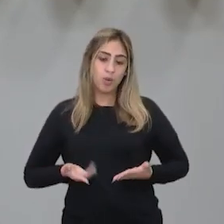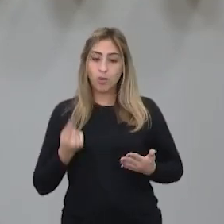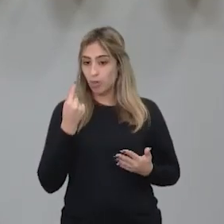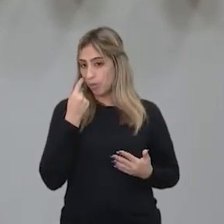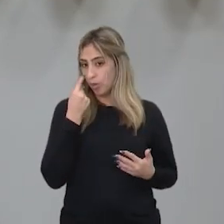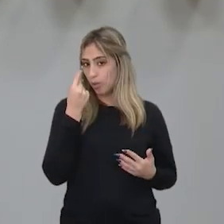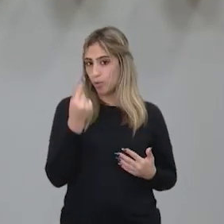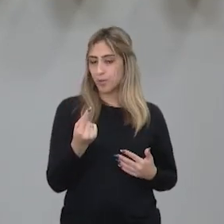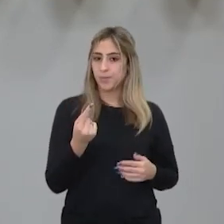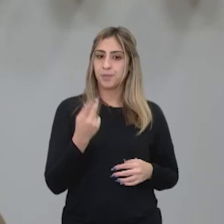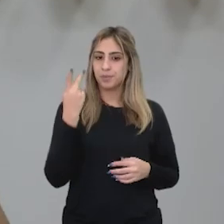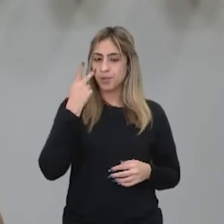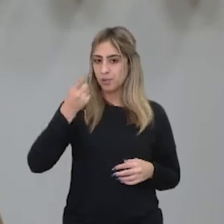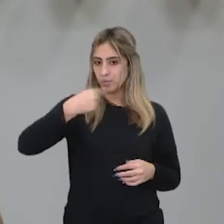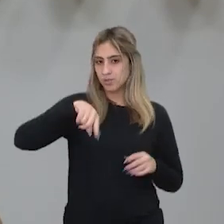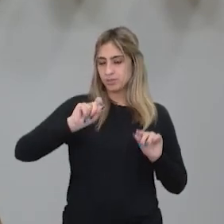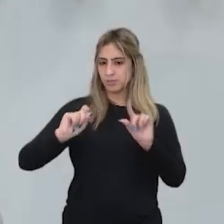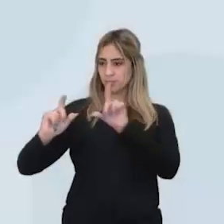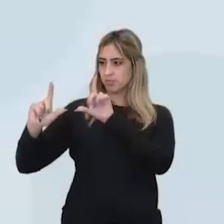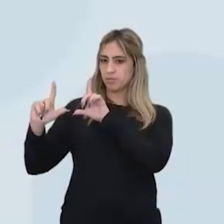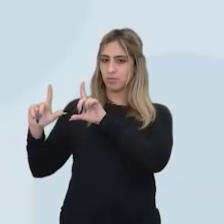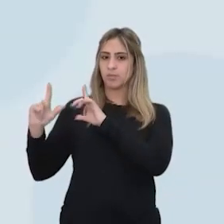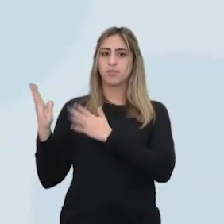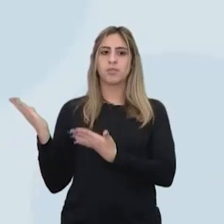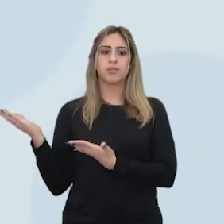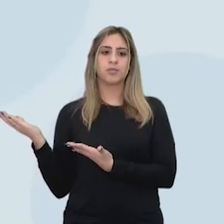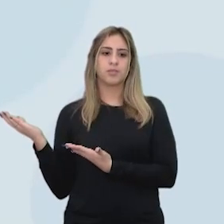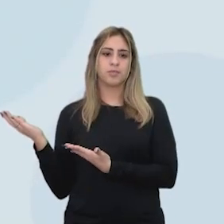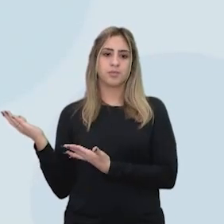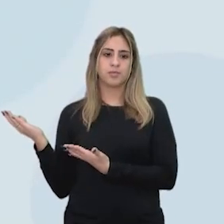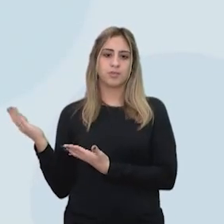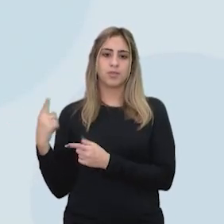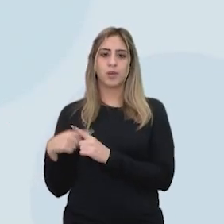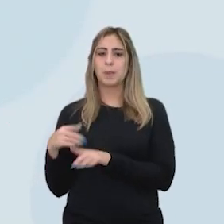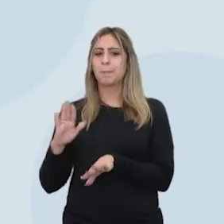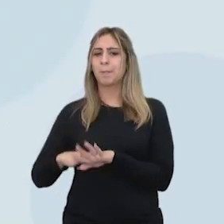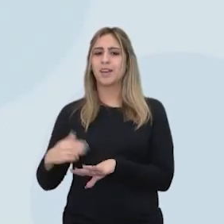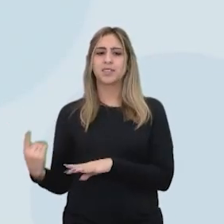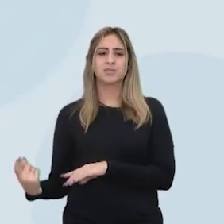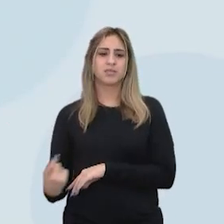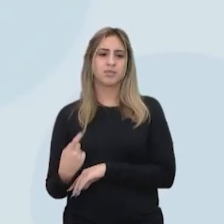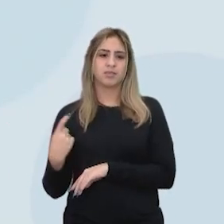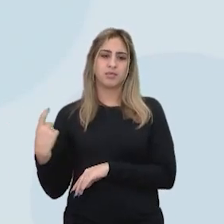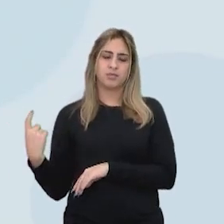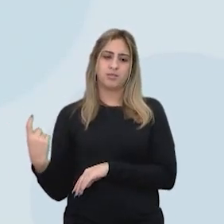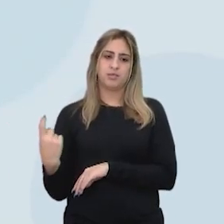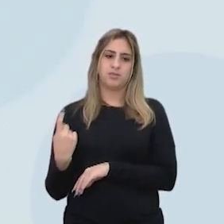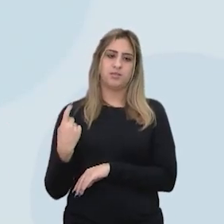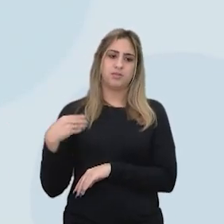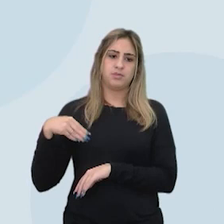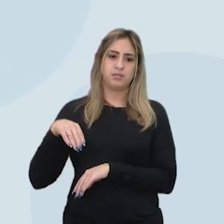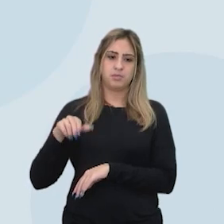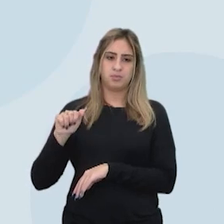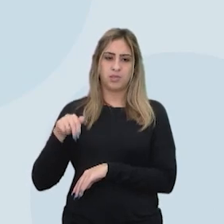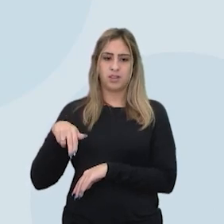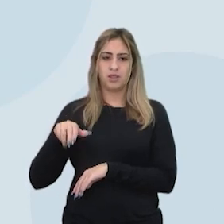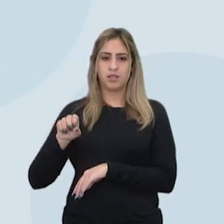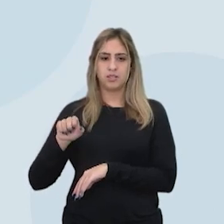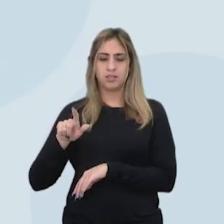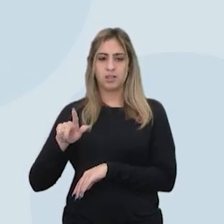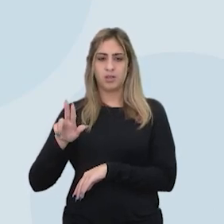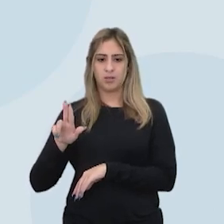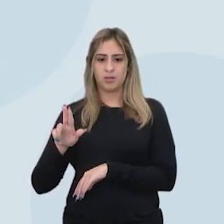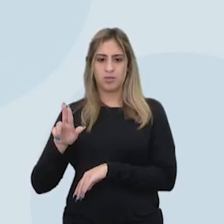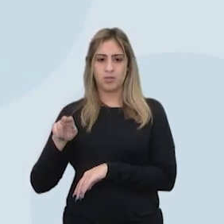olha, para vocês na tela passando aí, qual que era o pico mais alto que a Cláudia já foi ali, o Manaslu, no